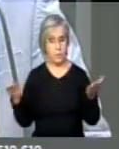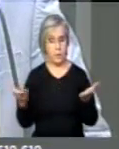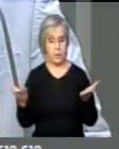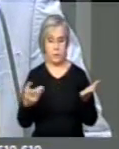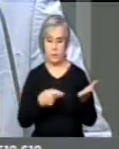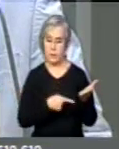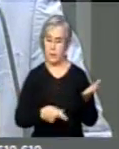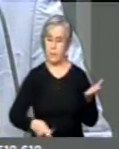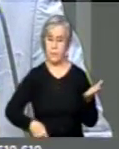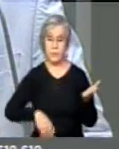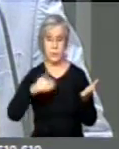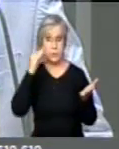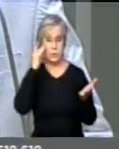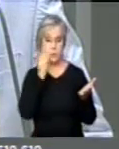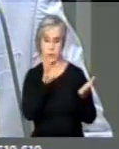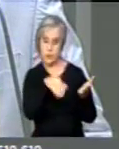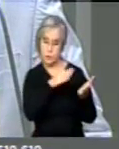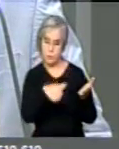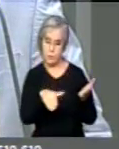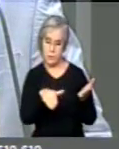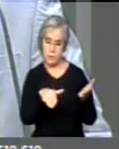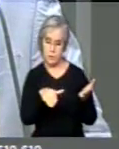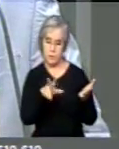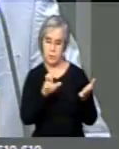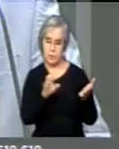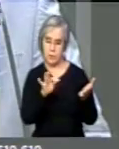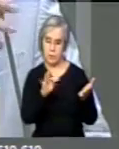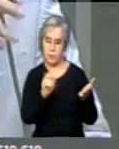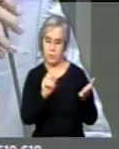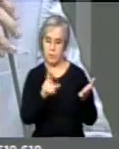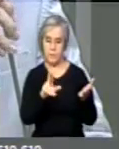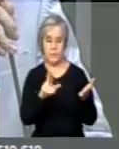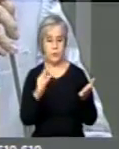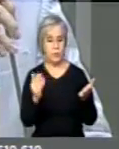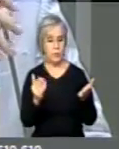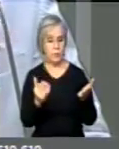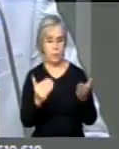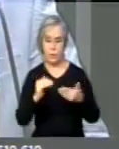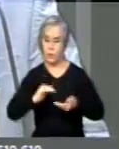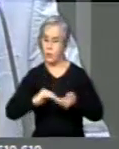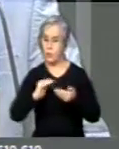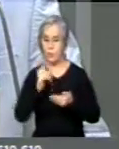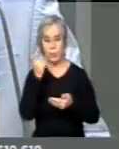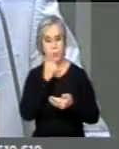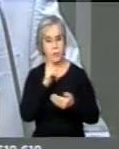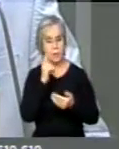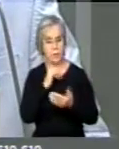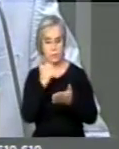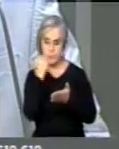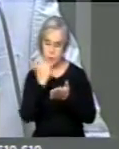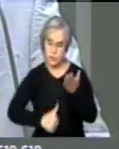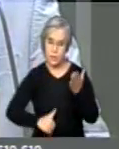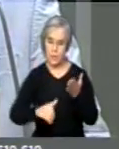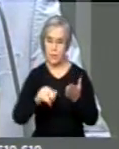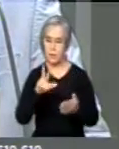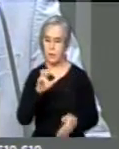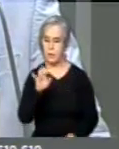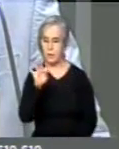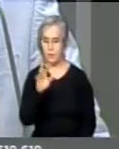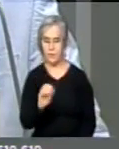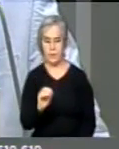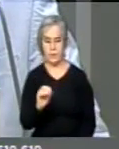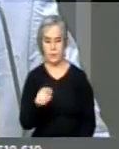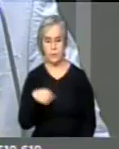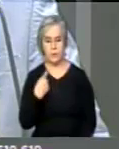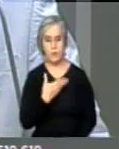presidente Dilma vetou e o Congresso não teve a sensibilidade para derrubar o veto.